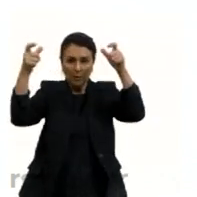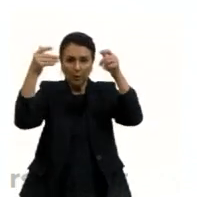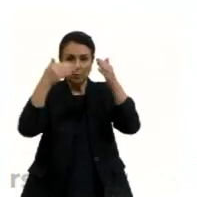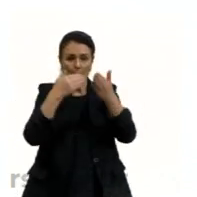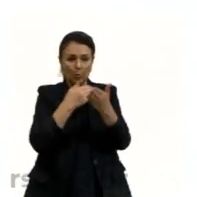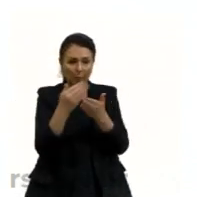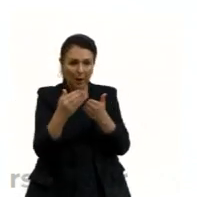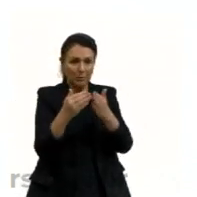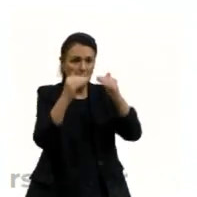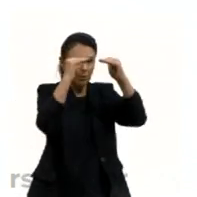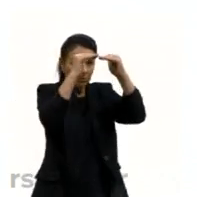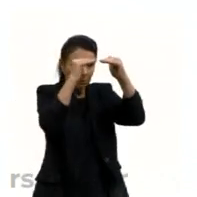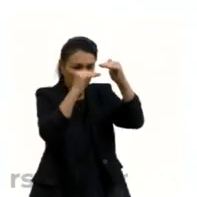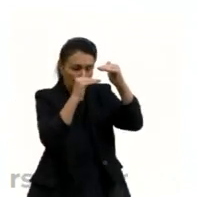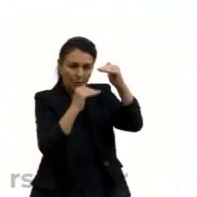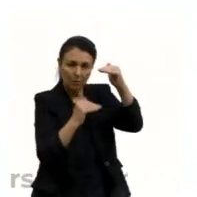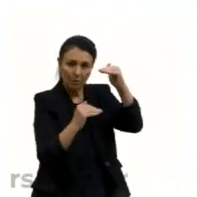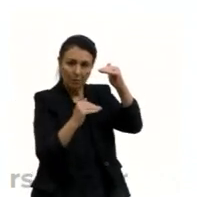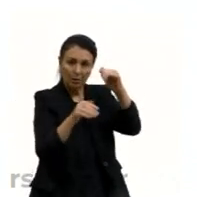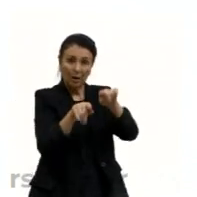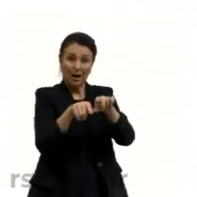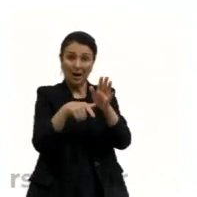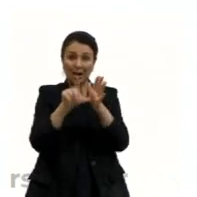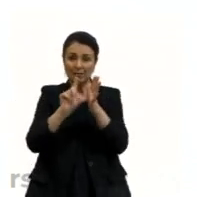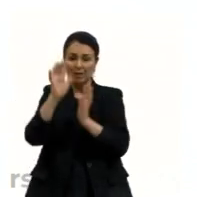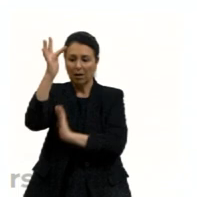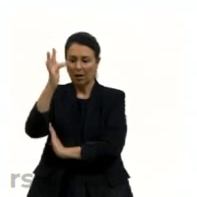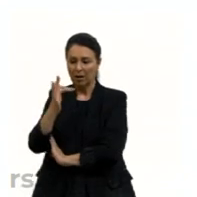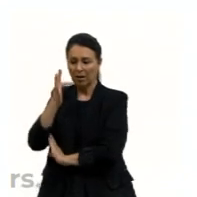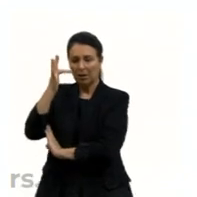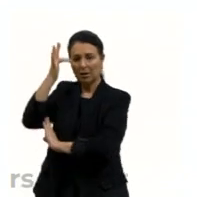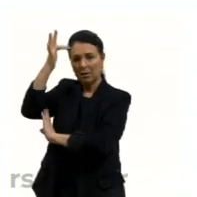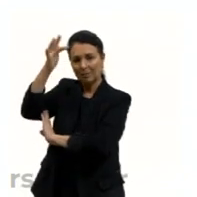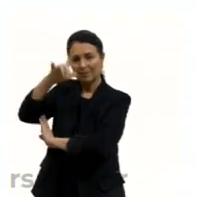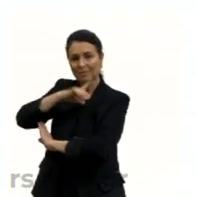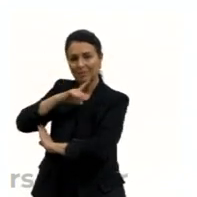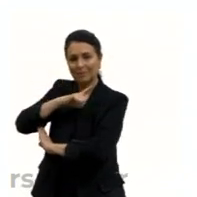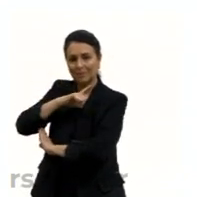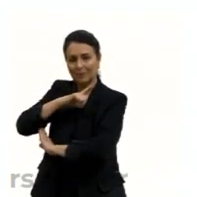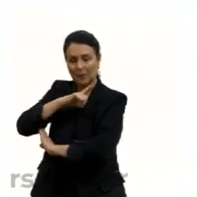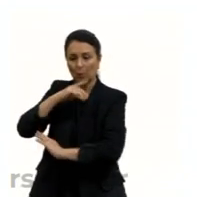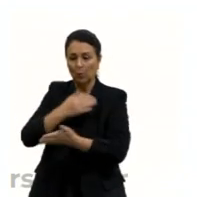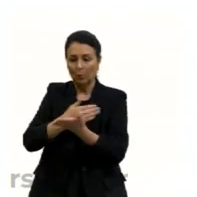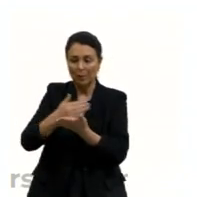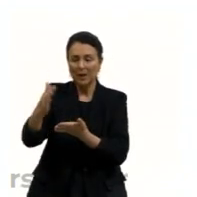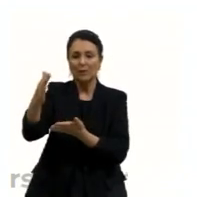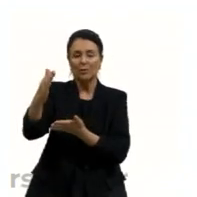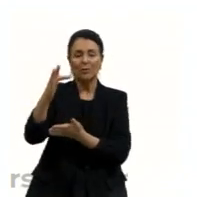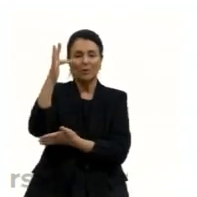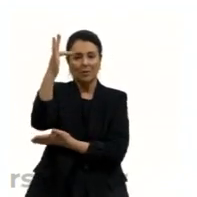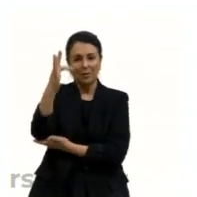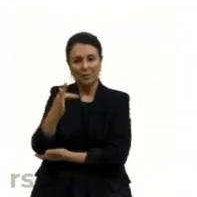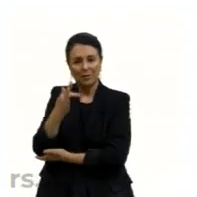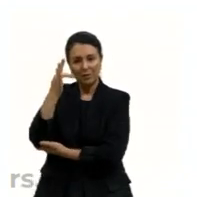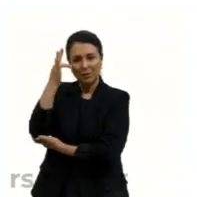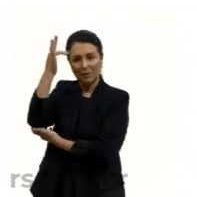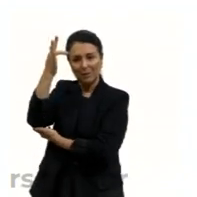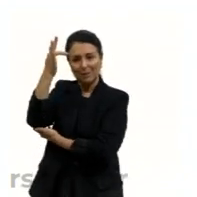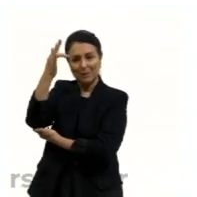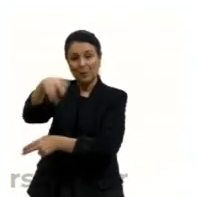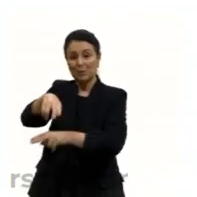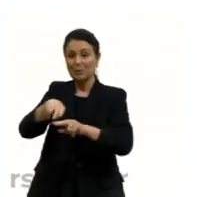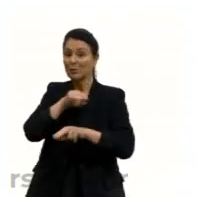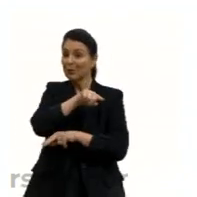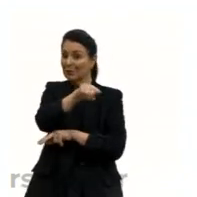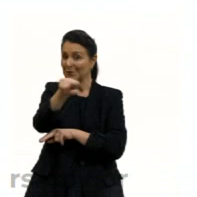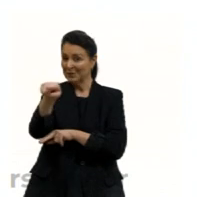mas no início a filosofia sua filosofia a grande mãe da filosofia a grande mãe do conhecimento era a filosofia e por isso que vocês vão